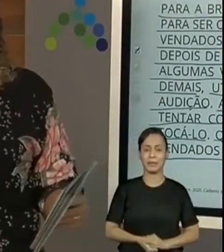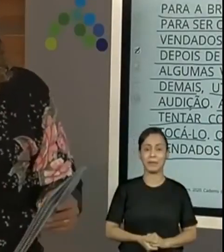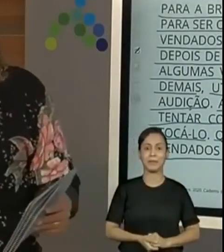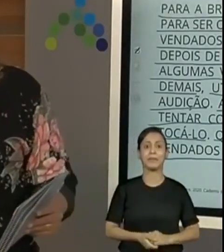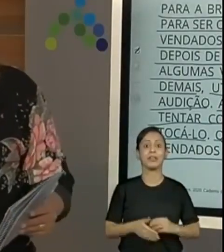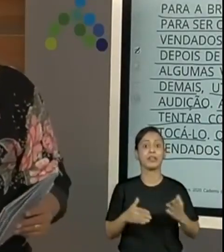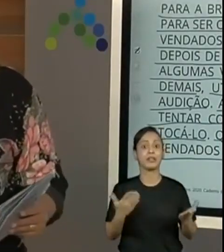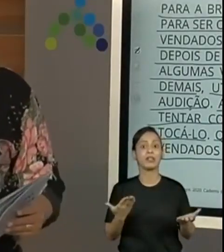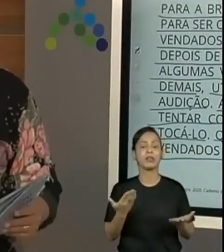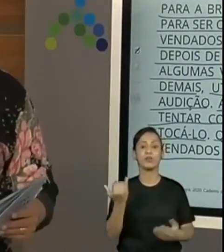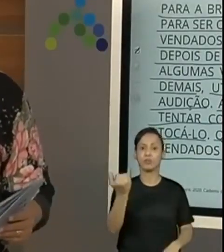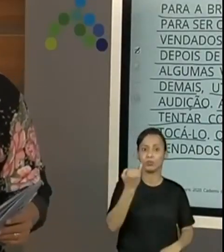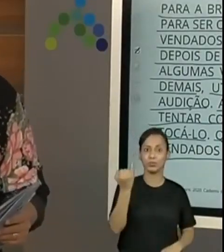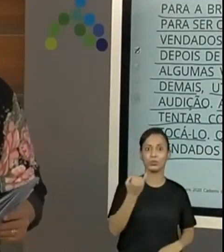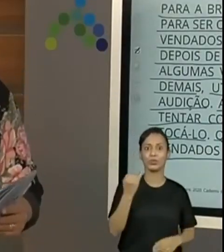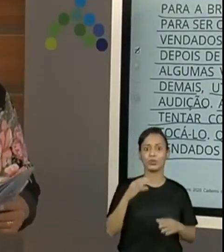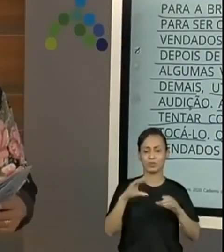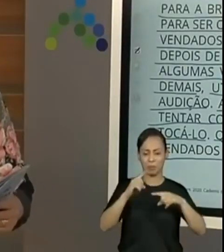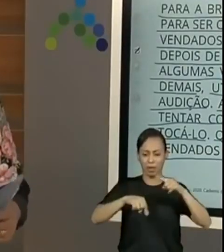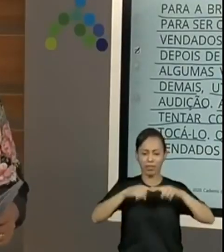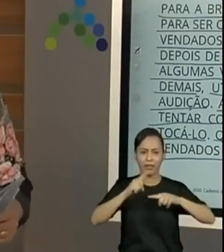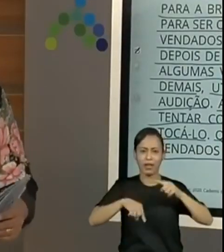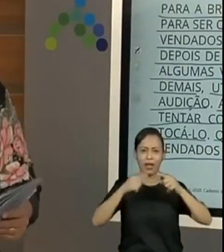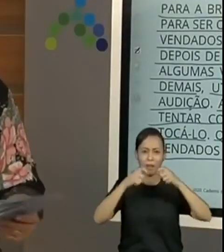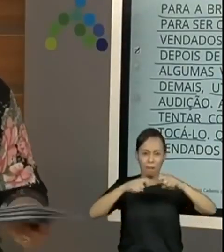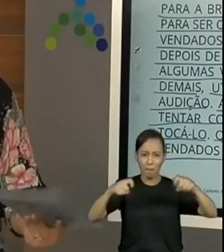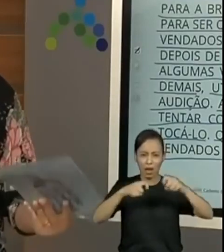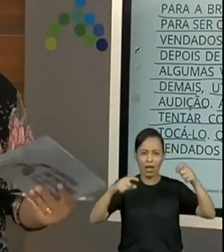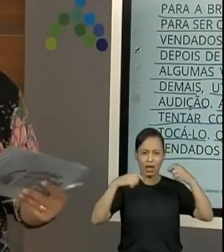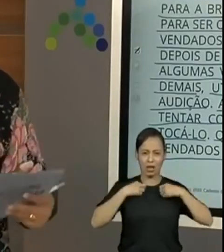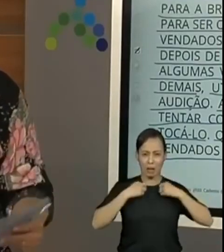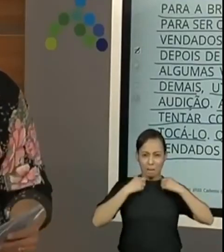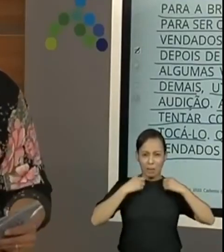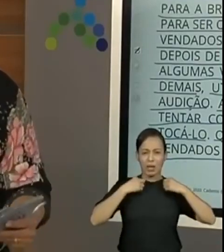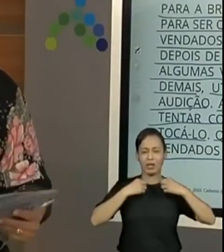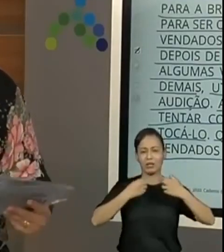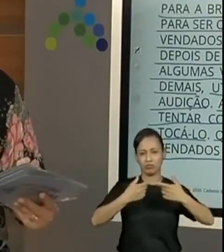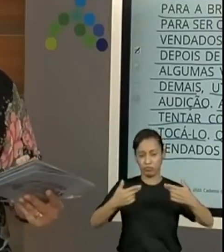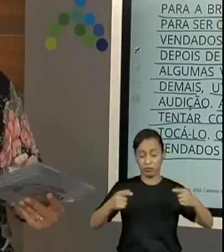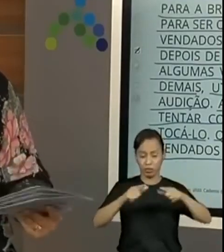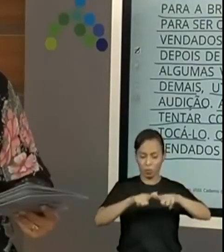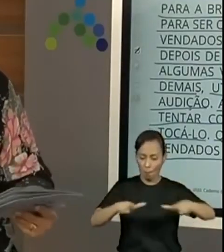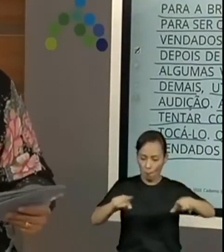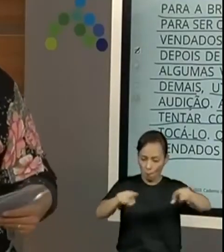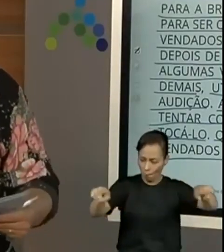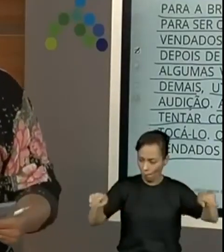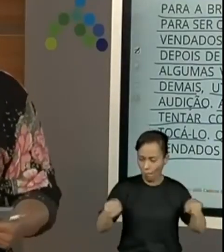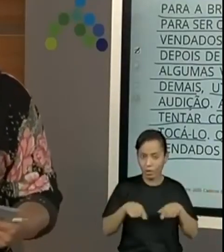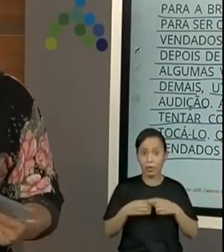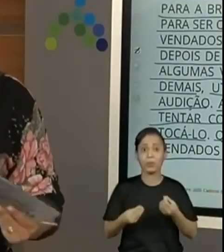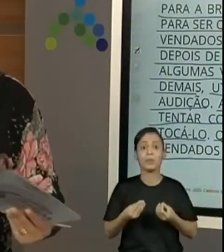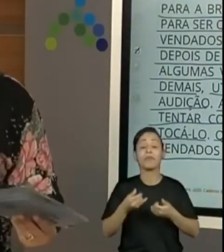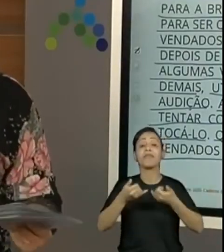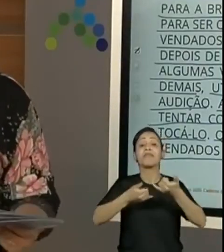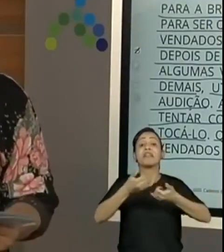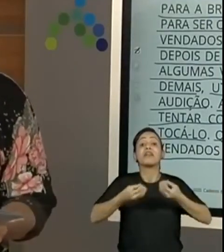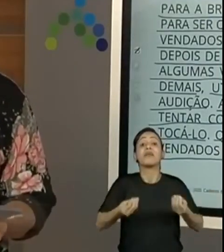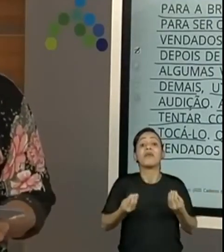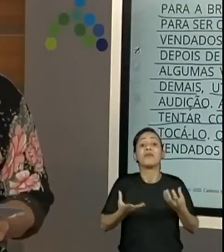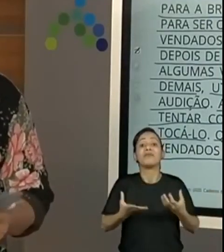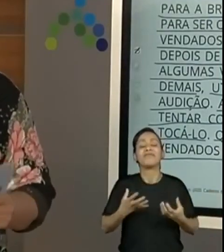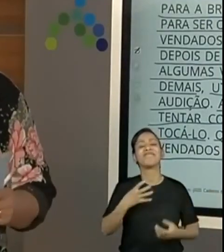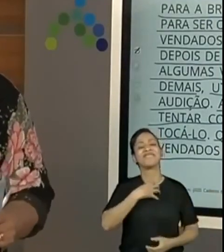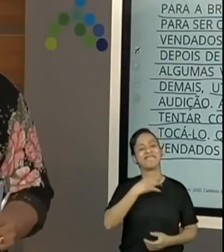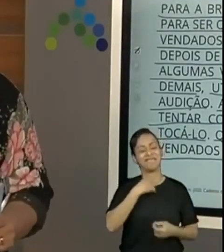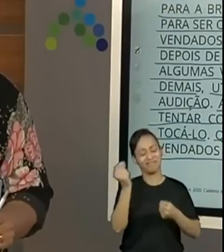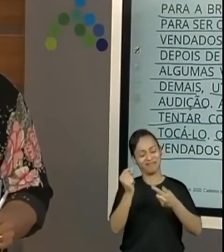parte, participantes, material, local adequado. Segunda parte, como se brinca. Ali que orienta o jeitinho que a gente